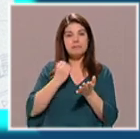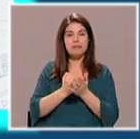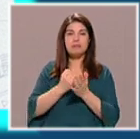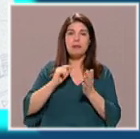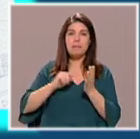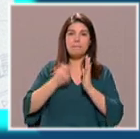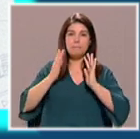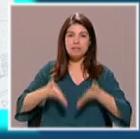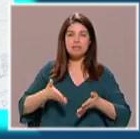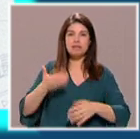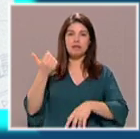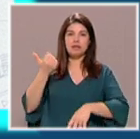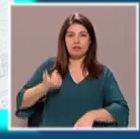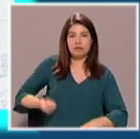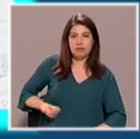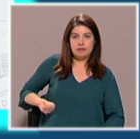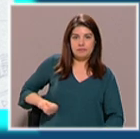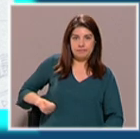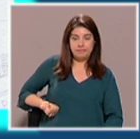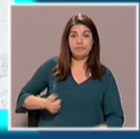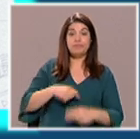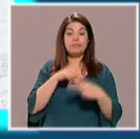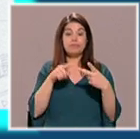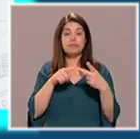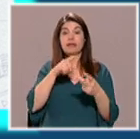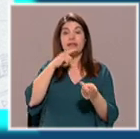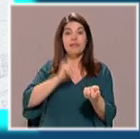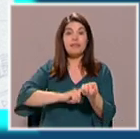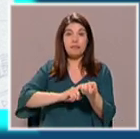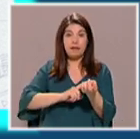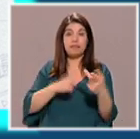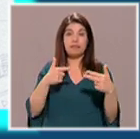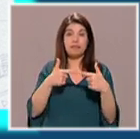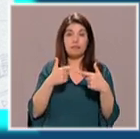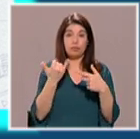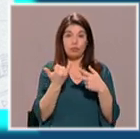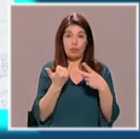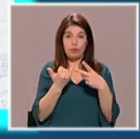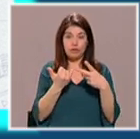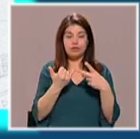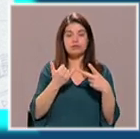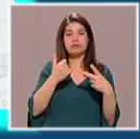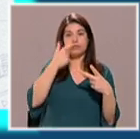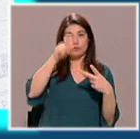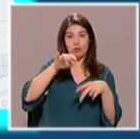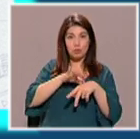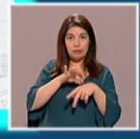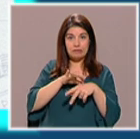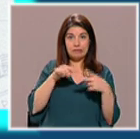dependentes da insulina. Os diabetes do tipo 2 podem fazer o controle da sua glicémia